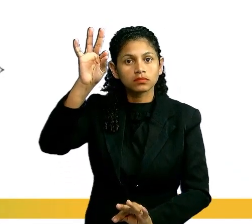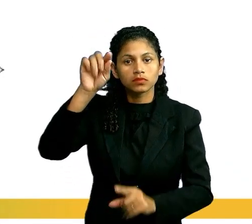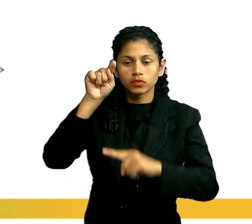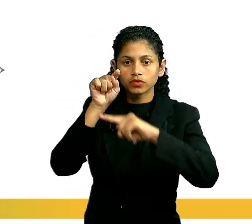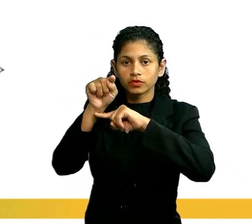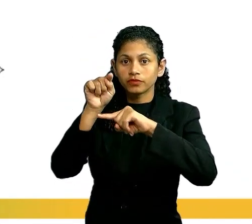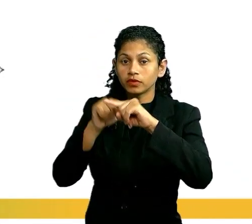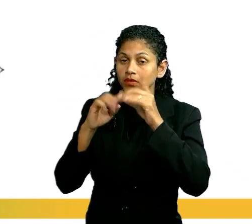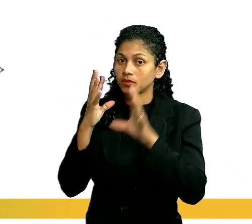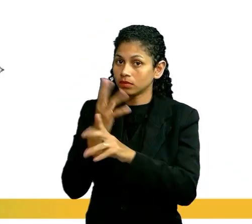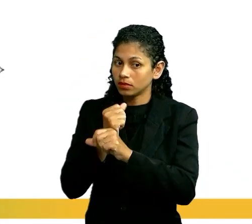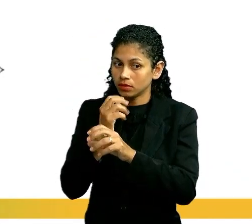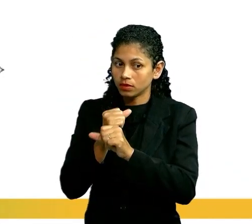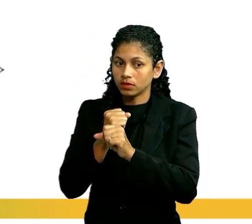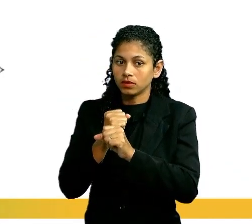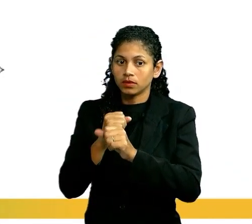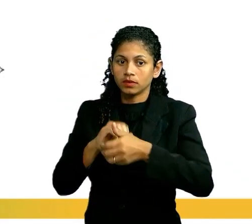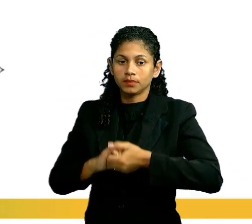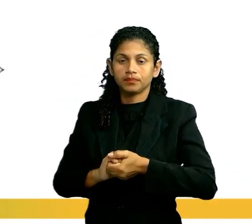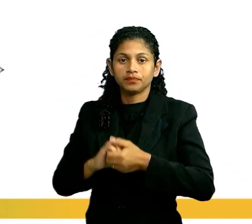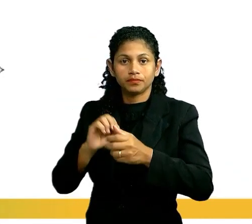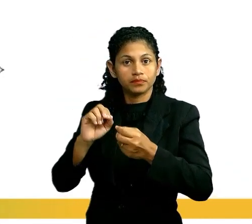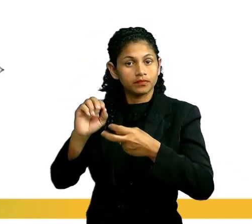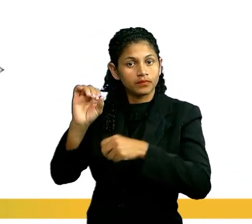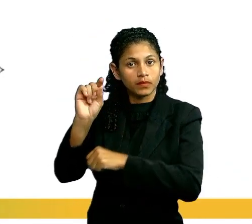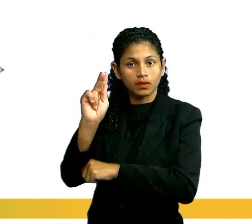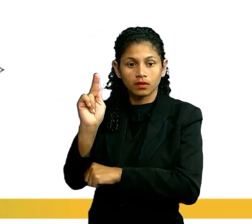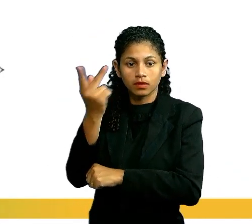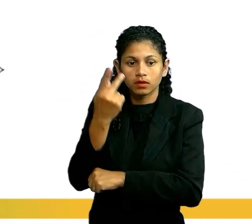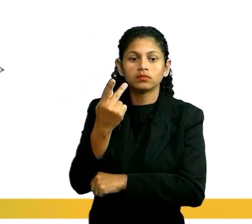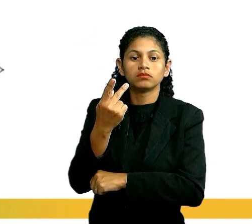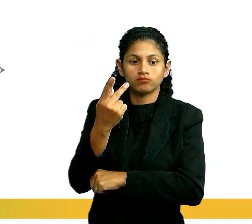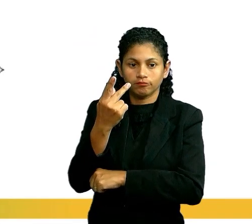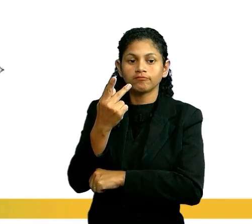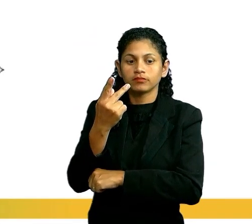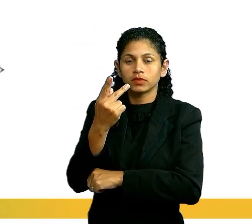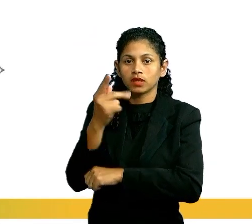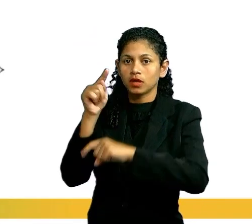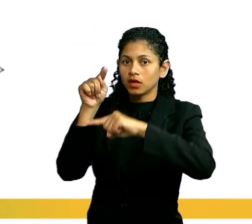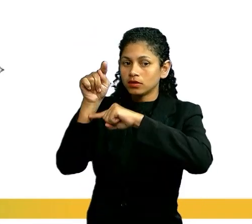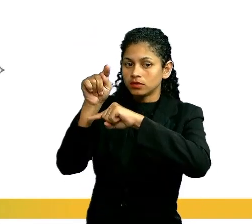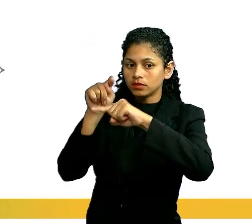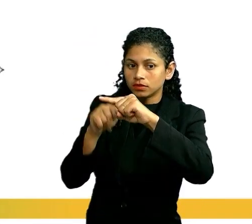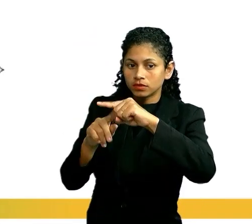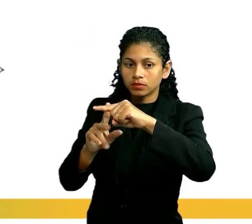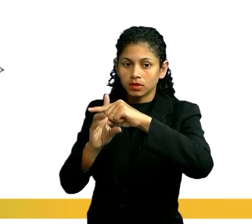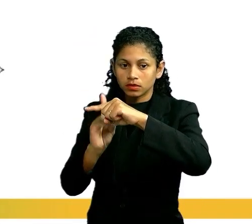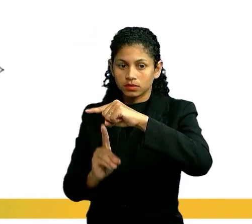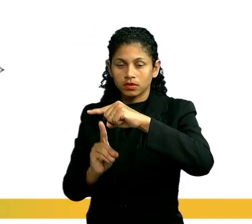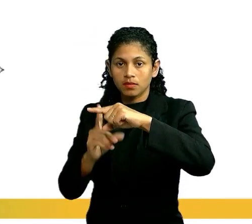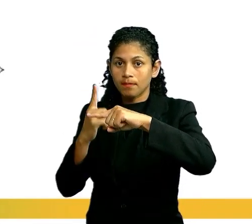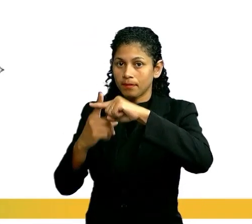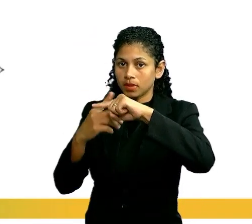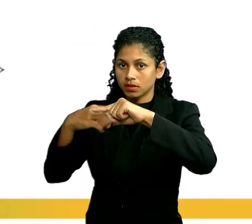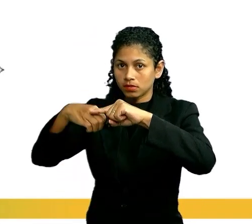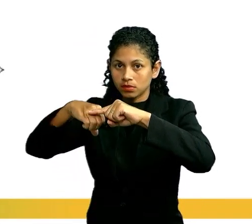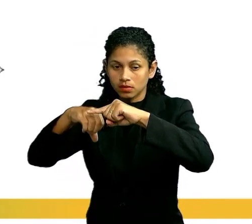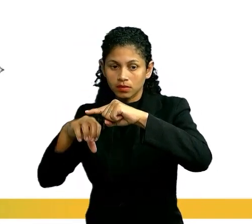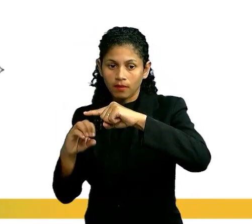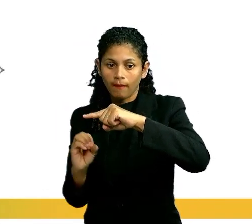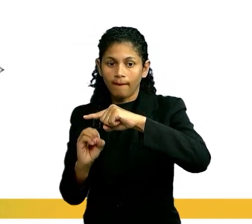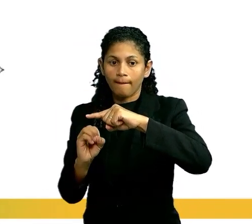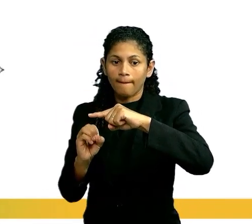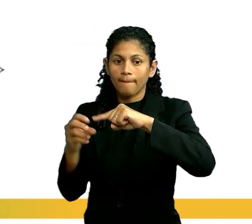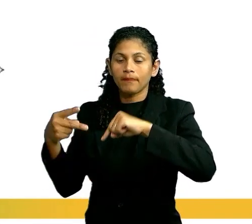soma. Vai ser H sobre D mais 90. Ok? A tangente de 30 na tabela